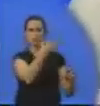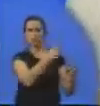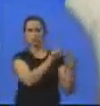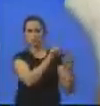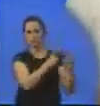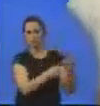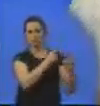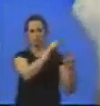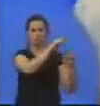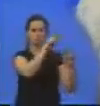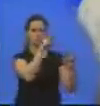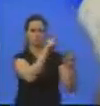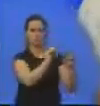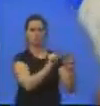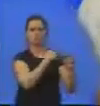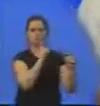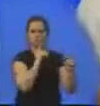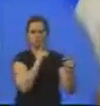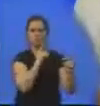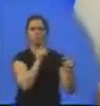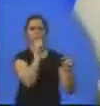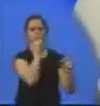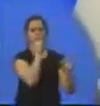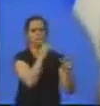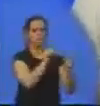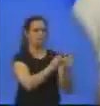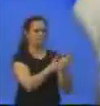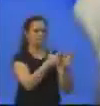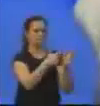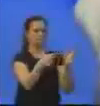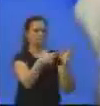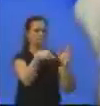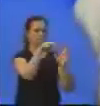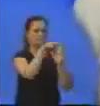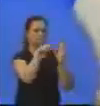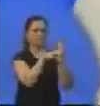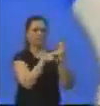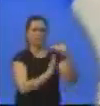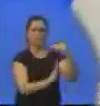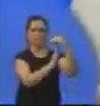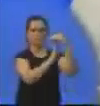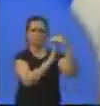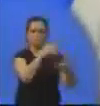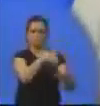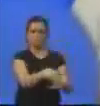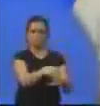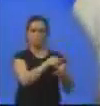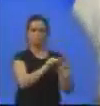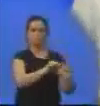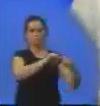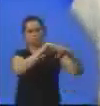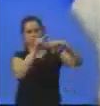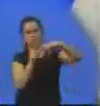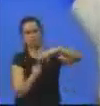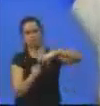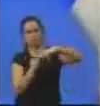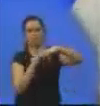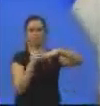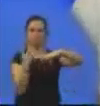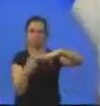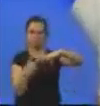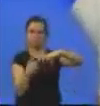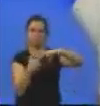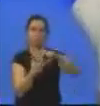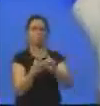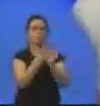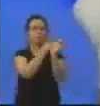y. O crescimento, derivada de primeira ordem, que dá máximo e mínimo. Concavidade, derivada de segunda ordem, que